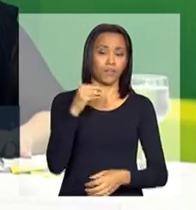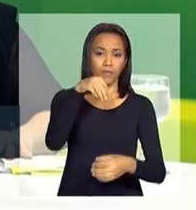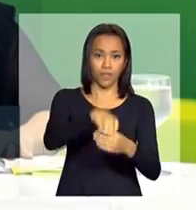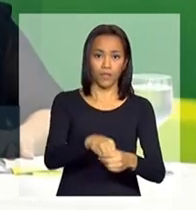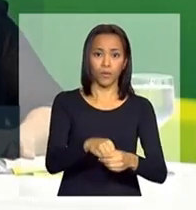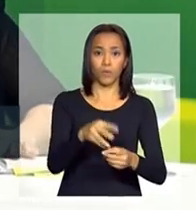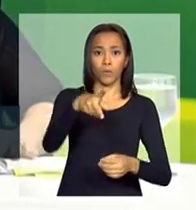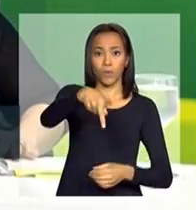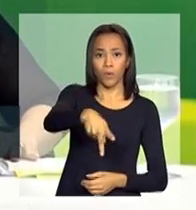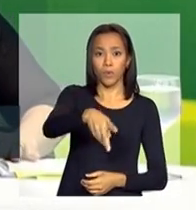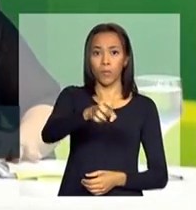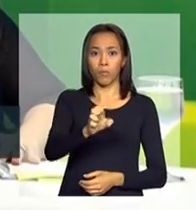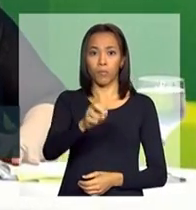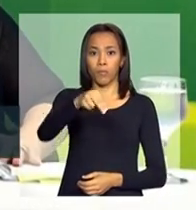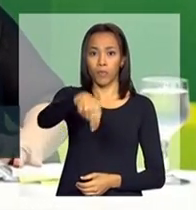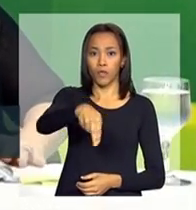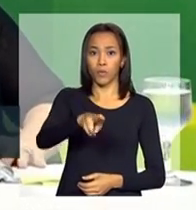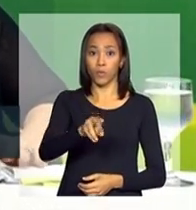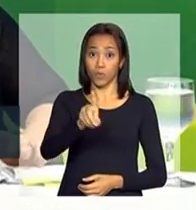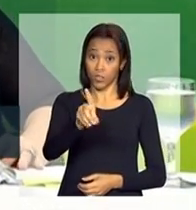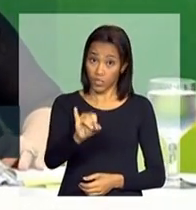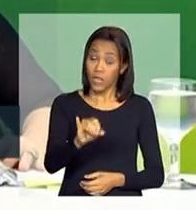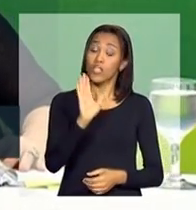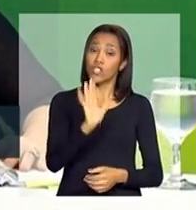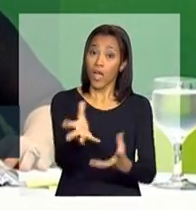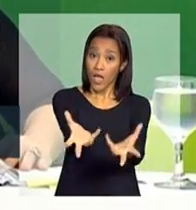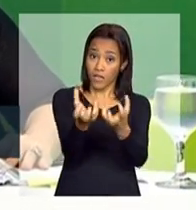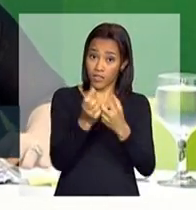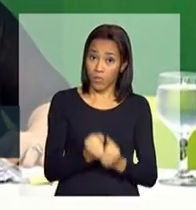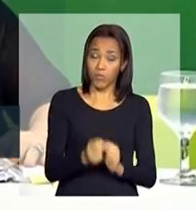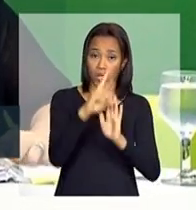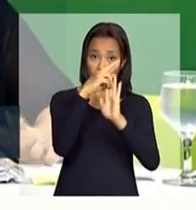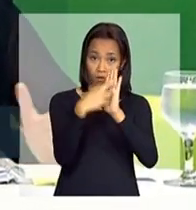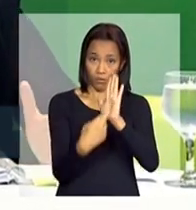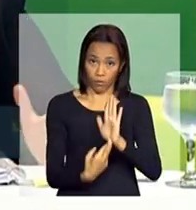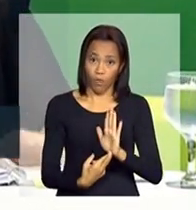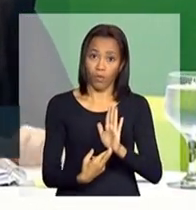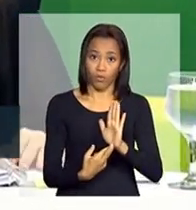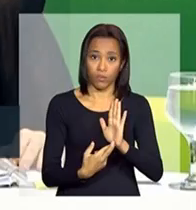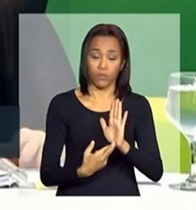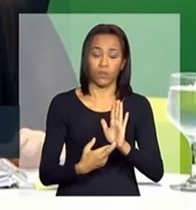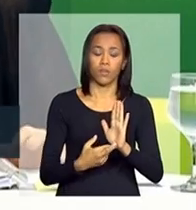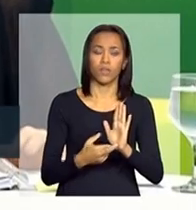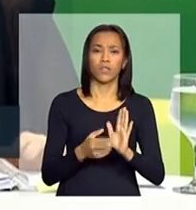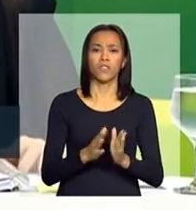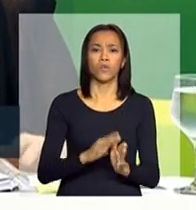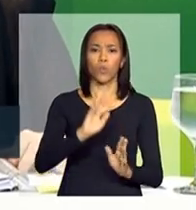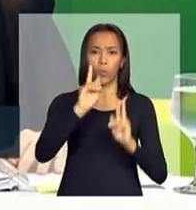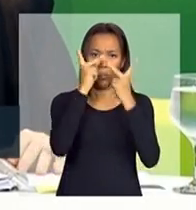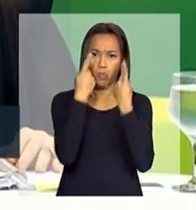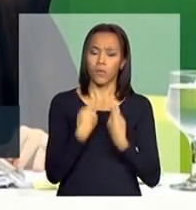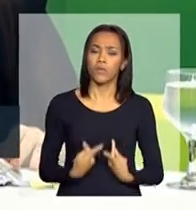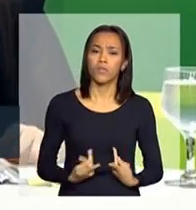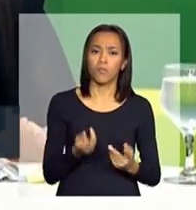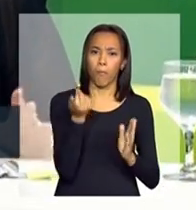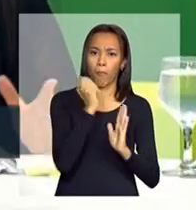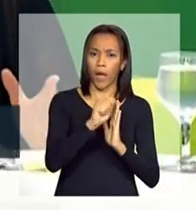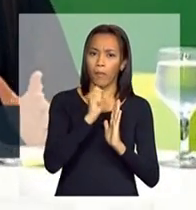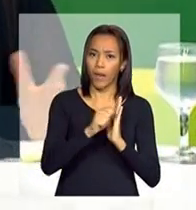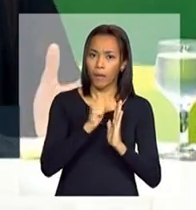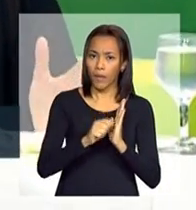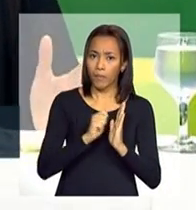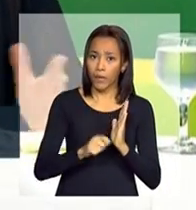eh nós recebemos o relatório de desenvolvimento humano com eu diria com